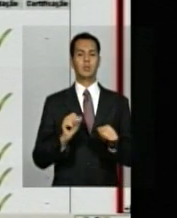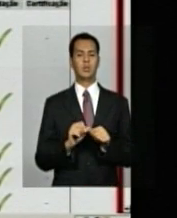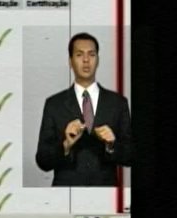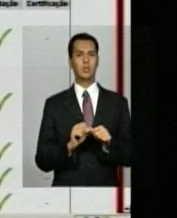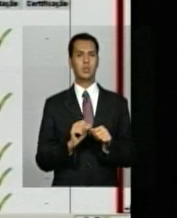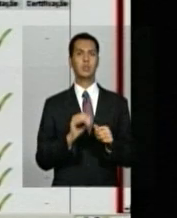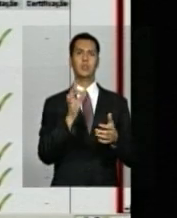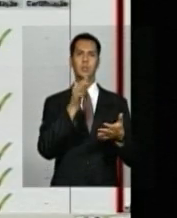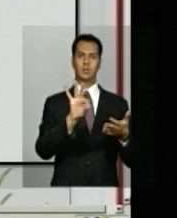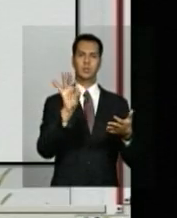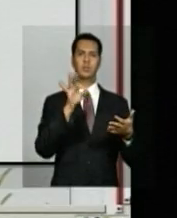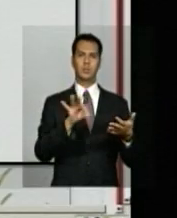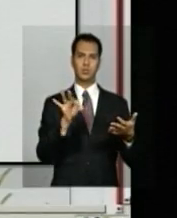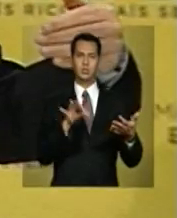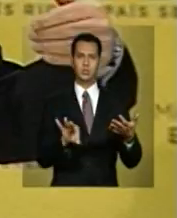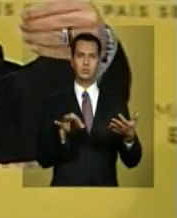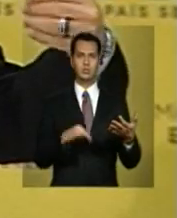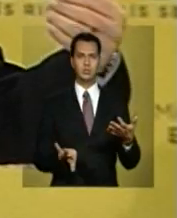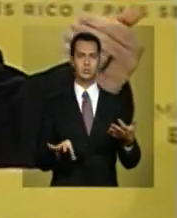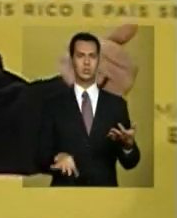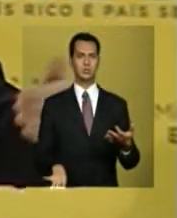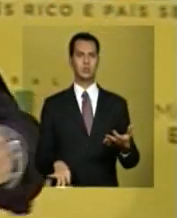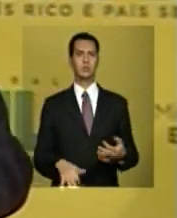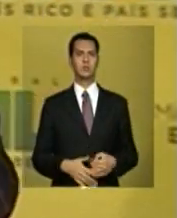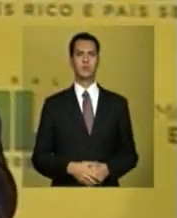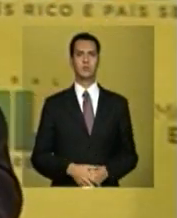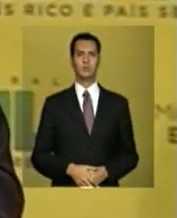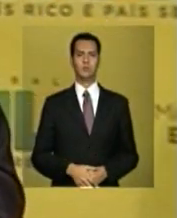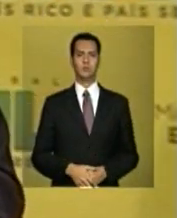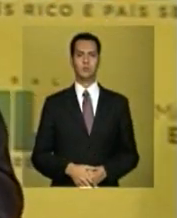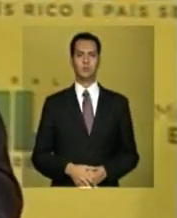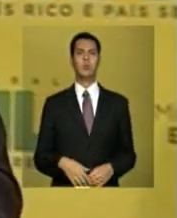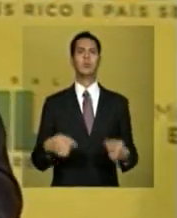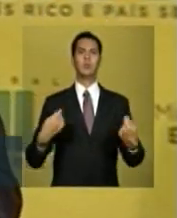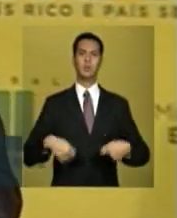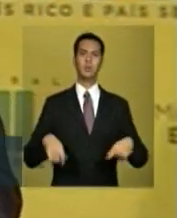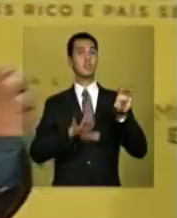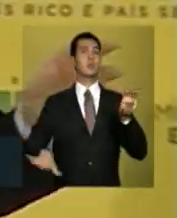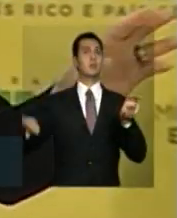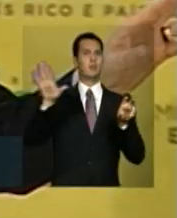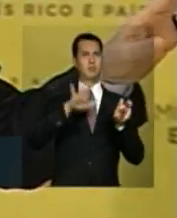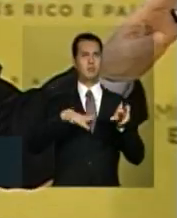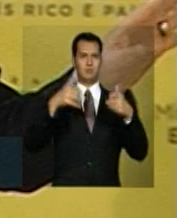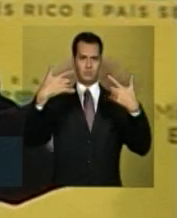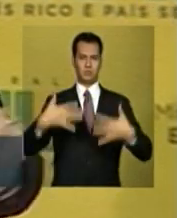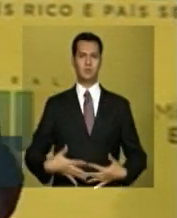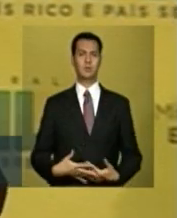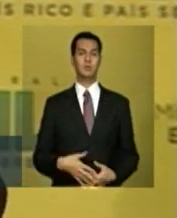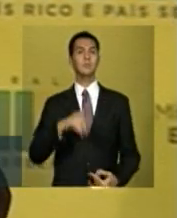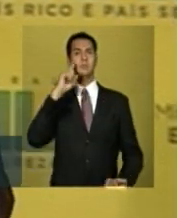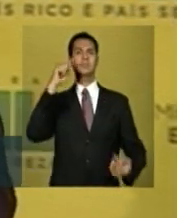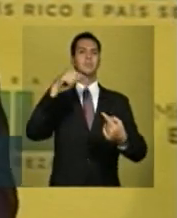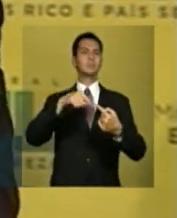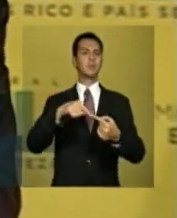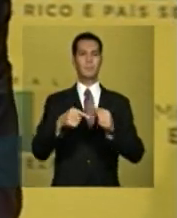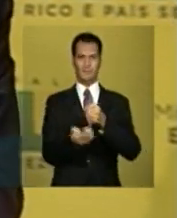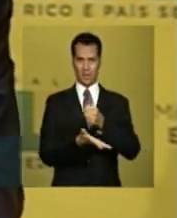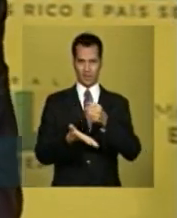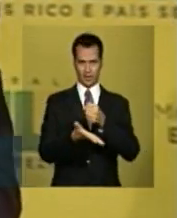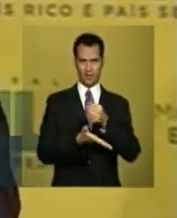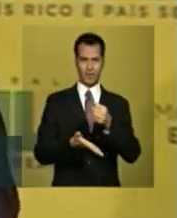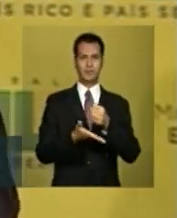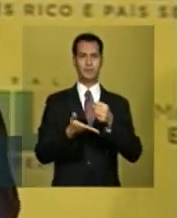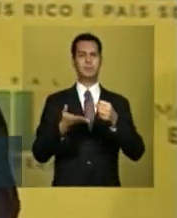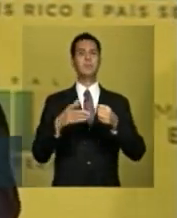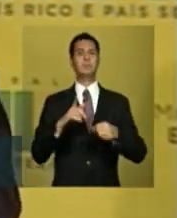porque tem um gestor que valida e se tiver ainda a necessidade de certificação o objetivo básico do do